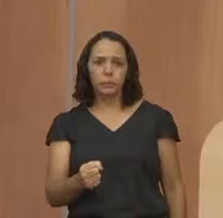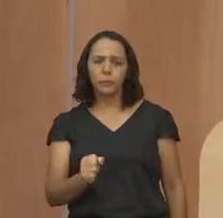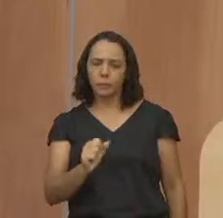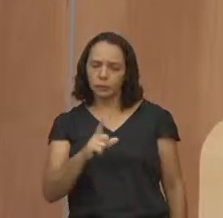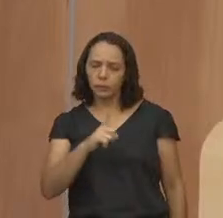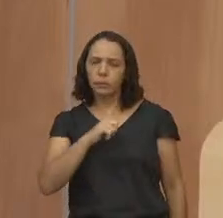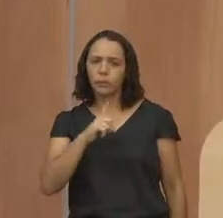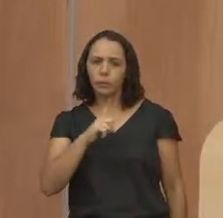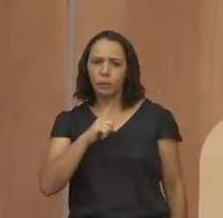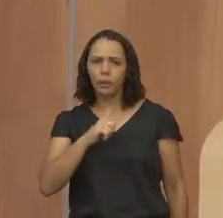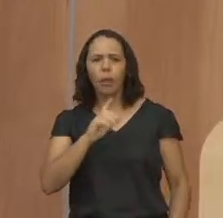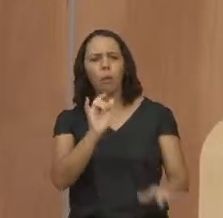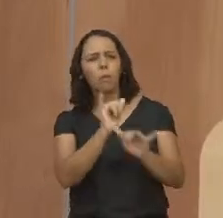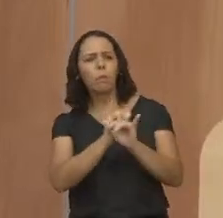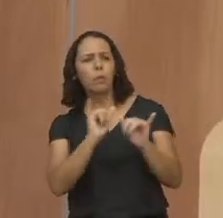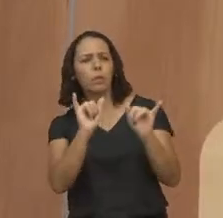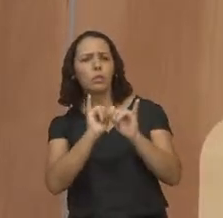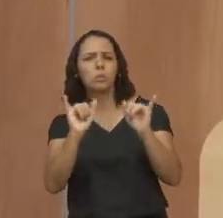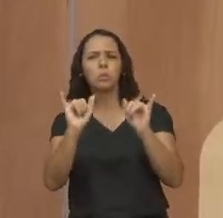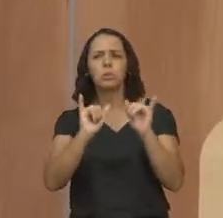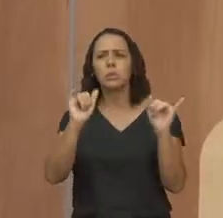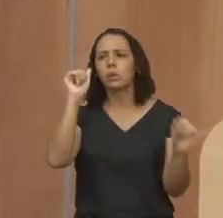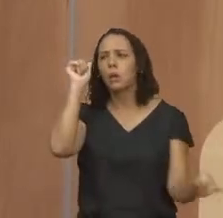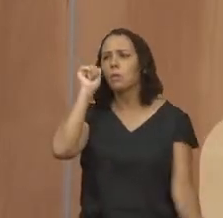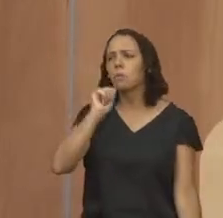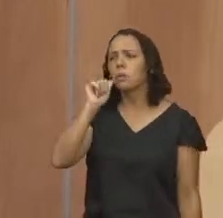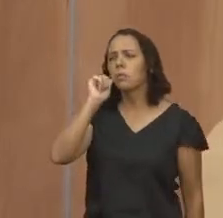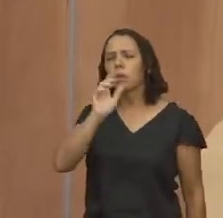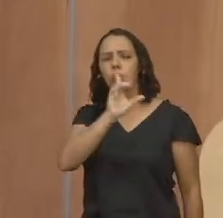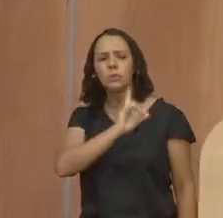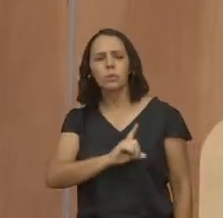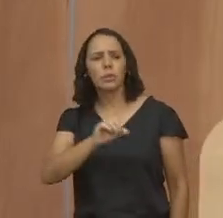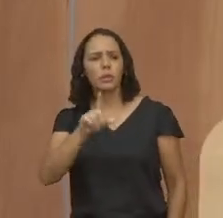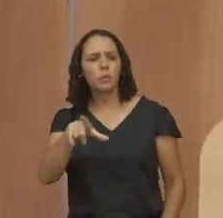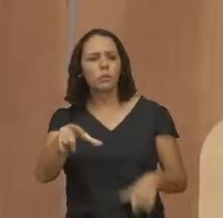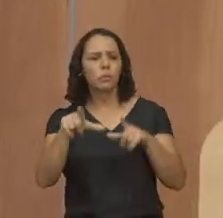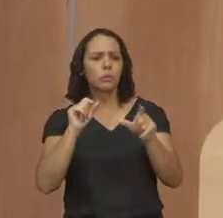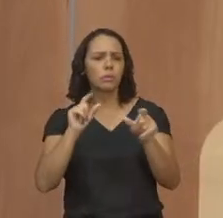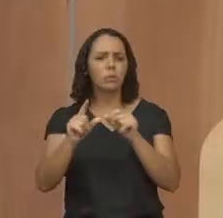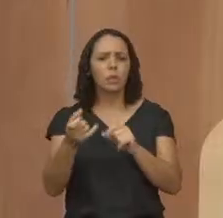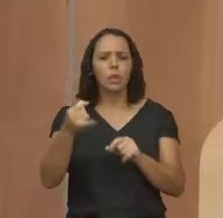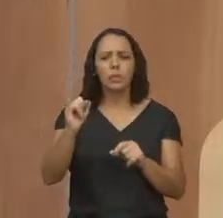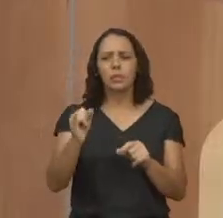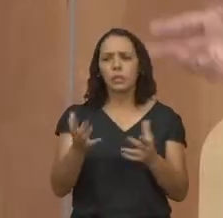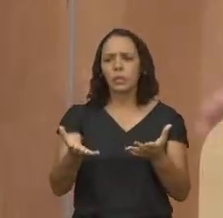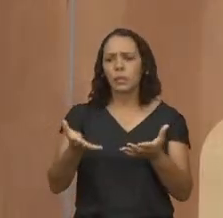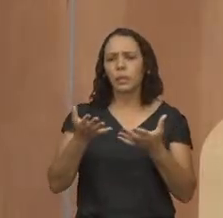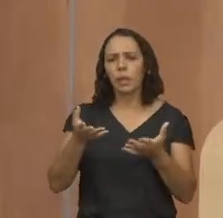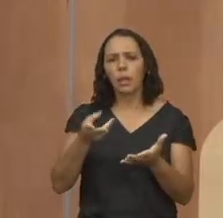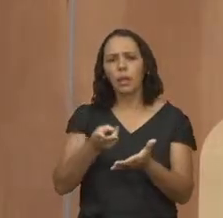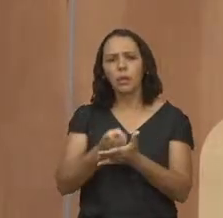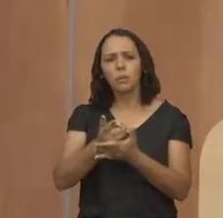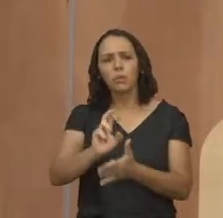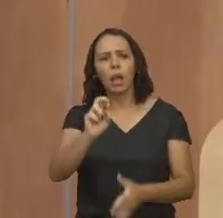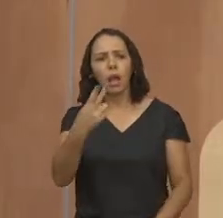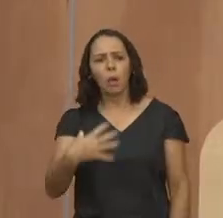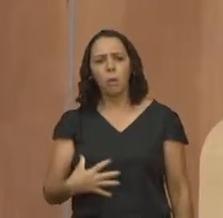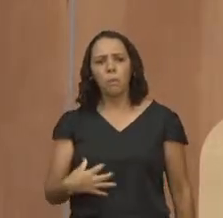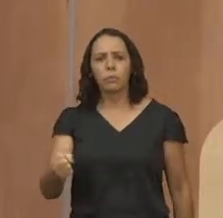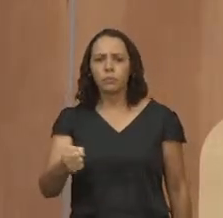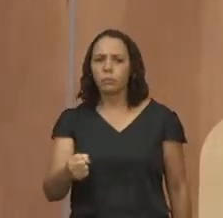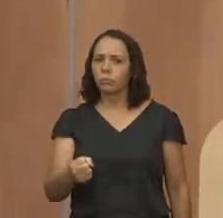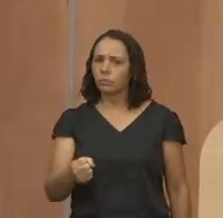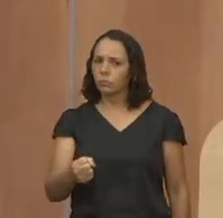e falam abertamente: a mulher tem o direito de escolher se pode ou não gerar esse filho. Não tem,